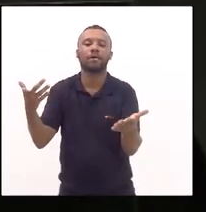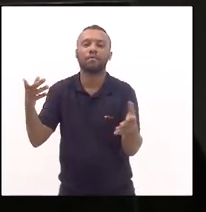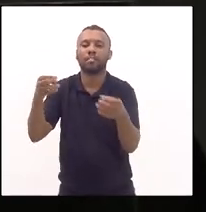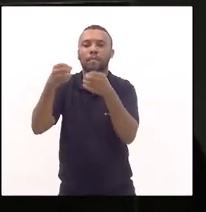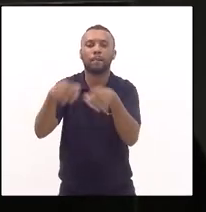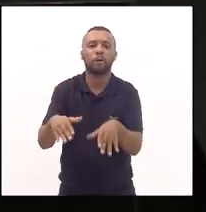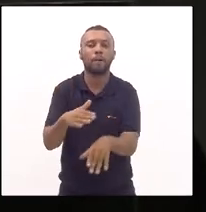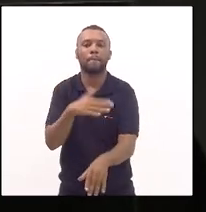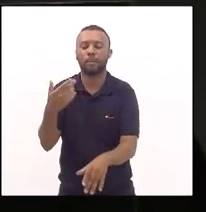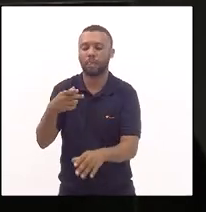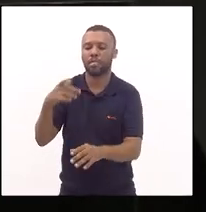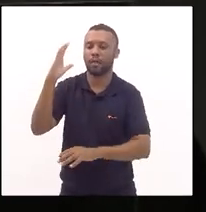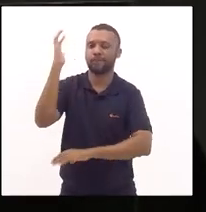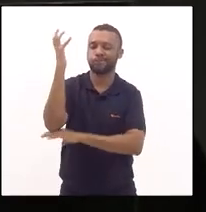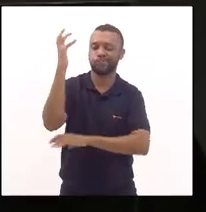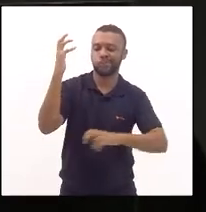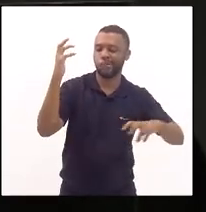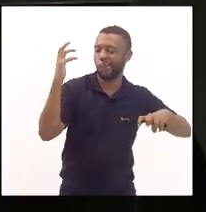é,